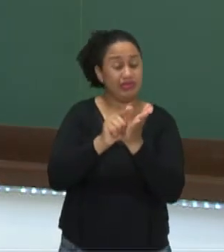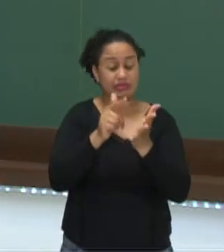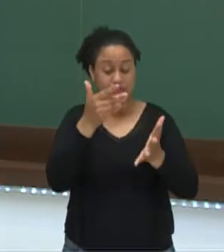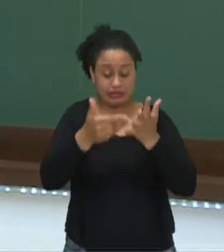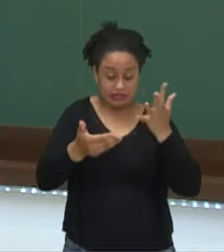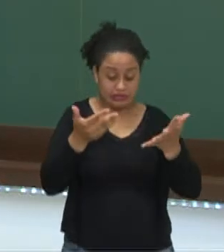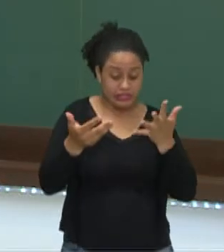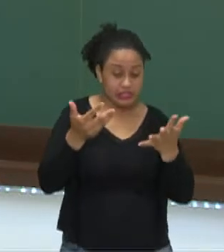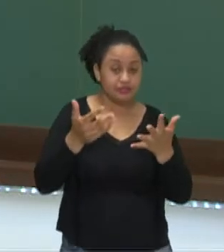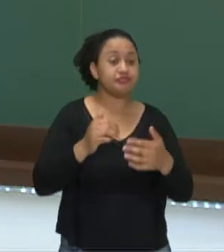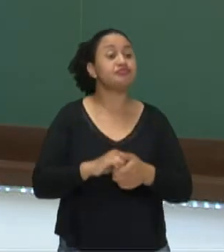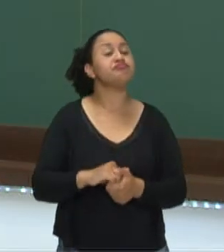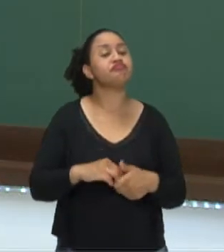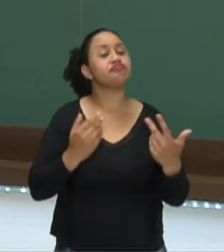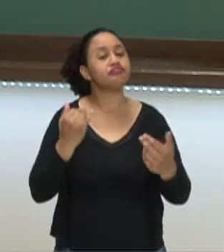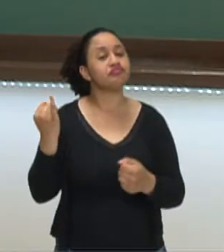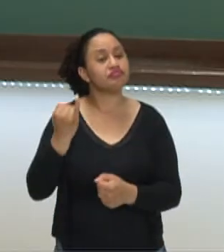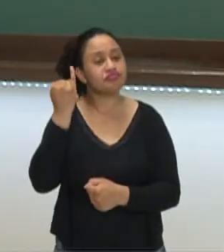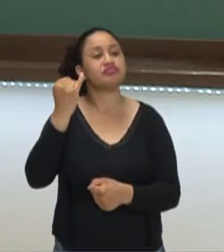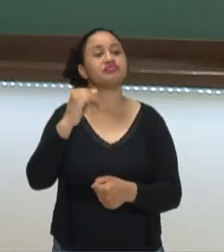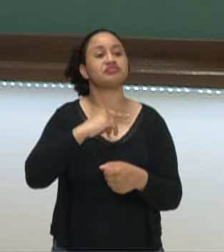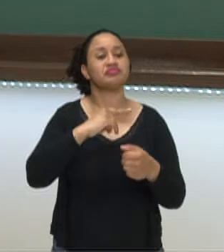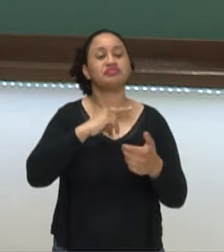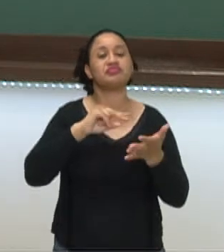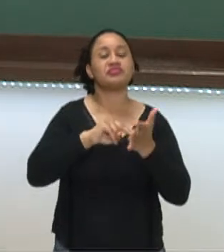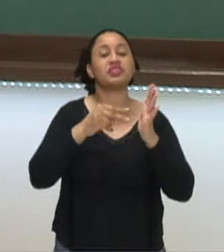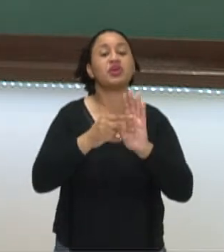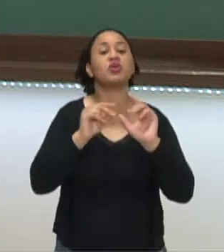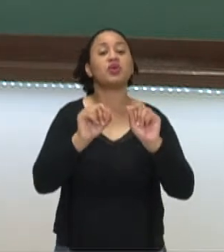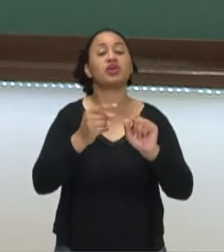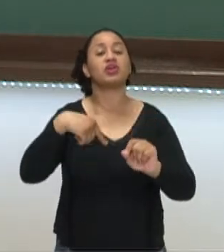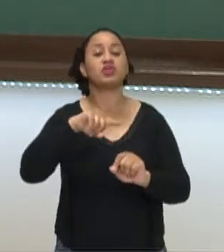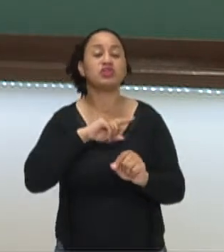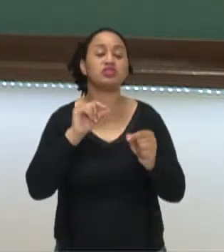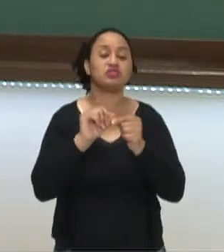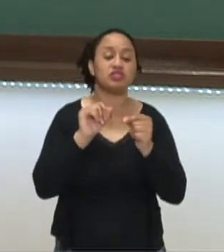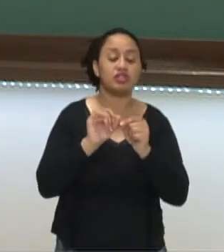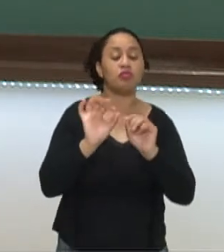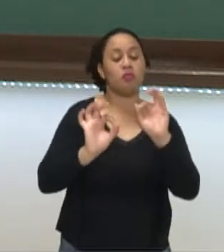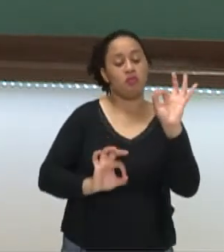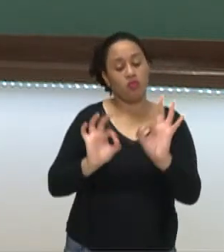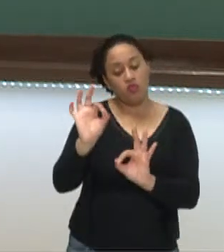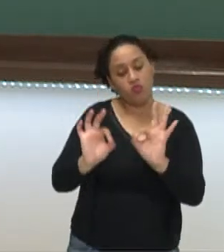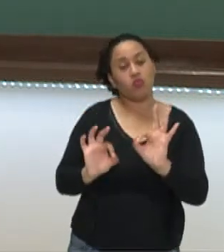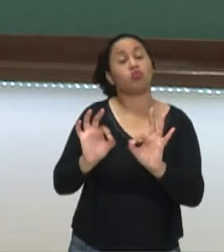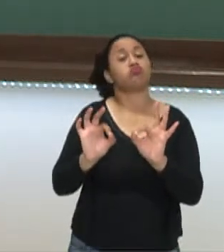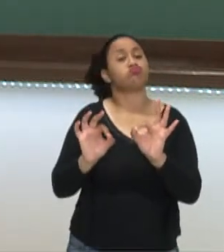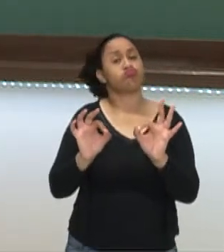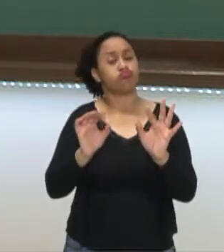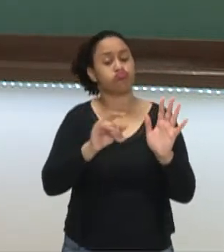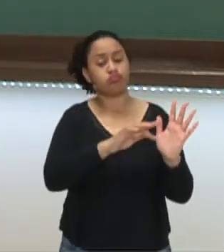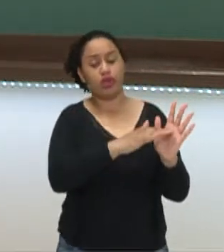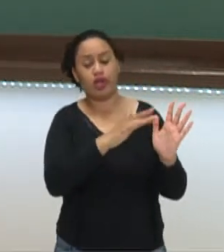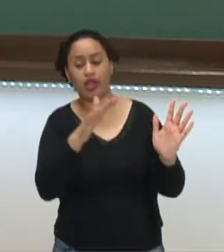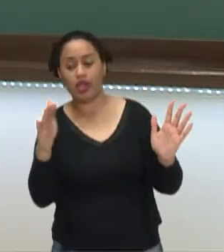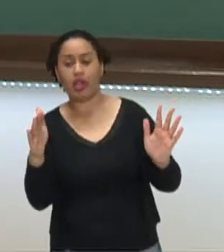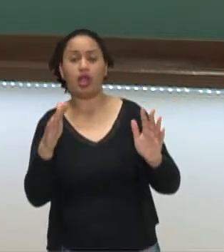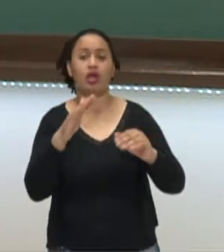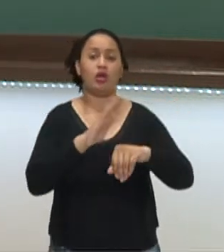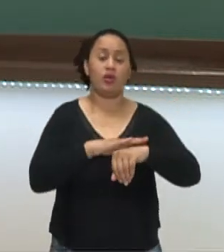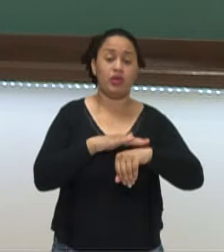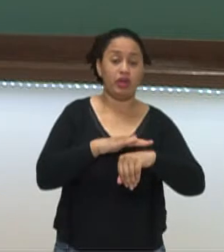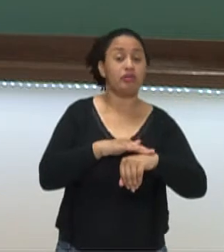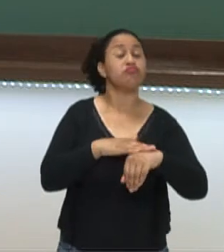perder. É importante dar sentido àquilo que fazemos, uma organização, uma lógica nos horários.